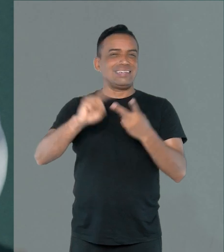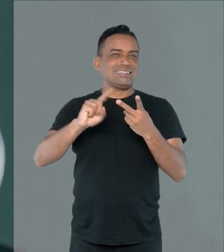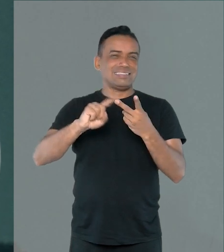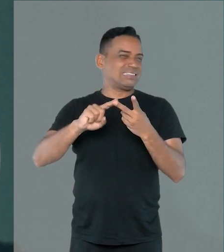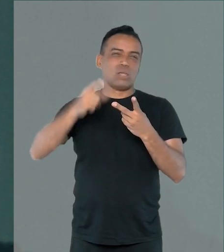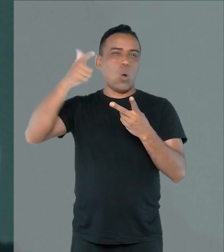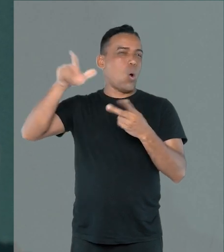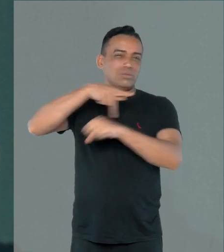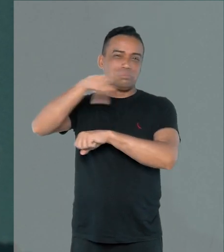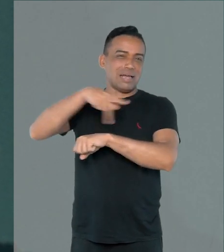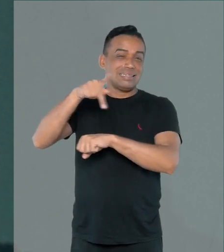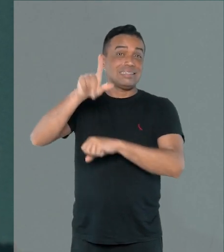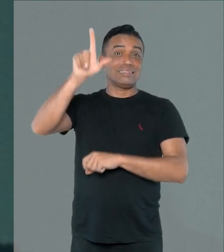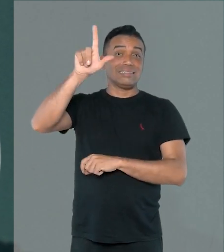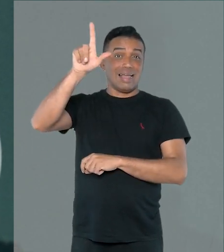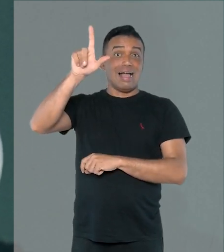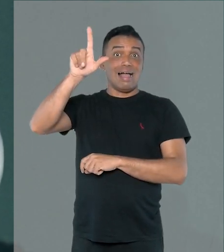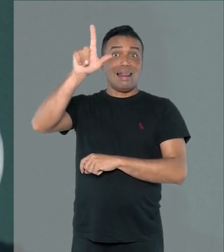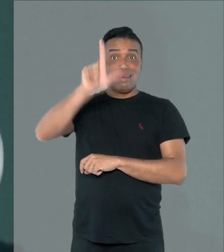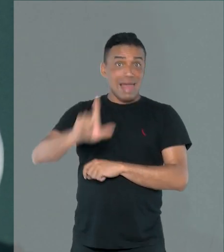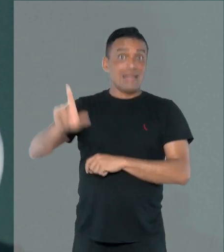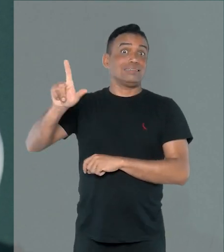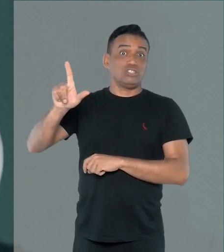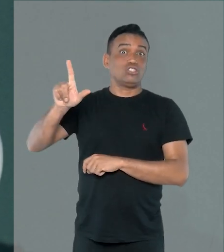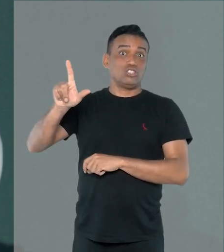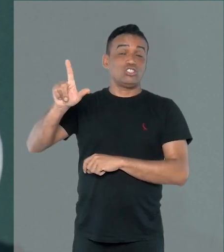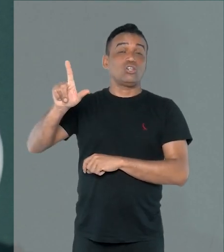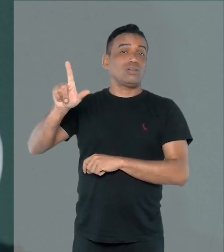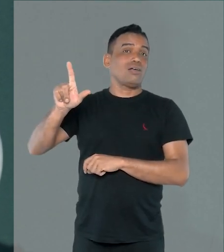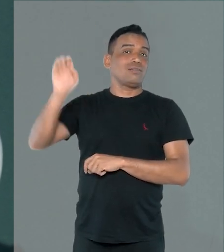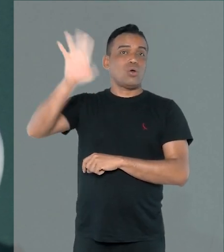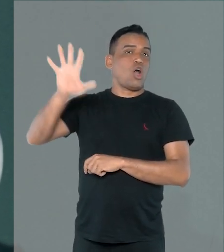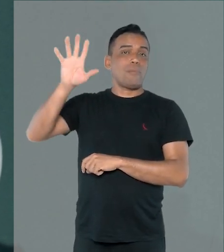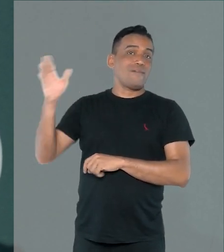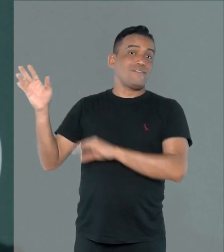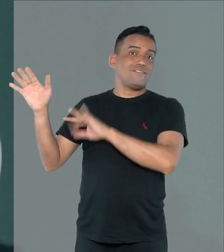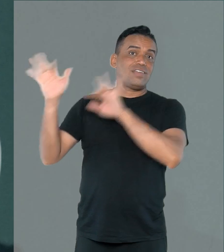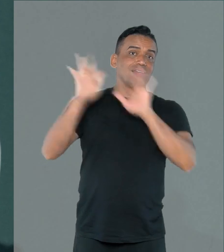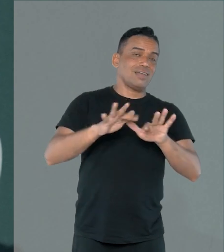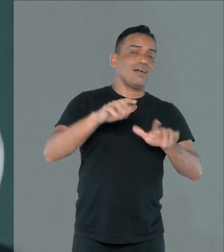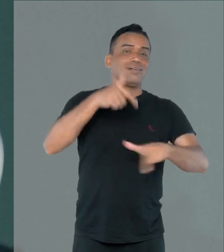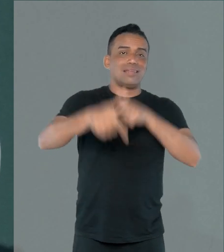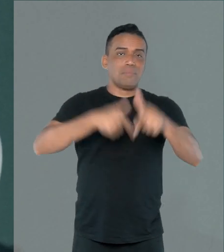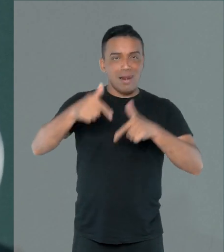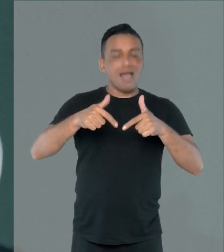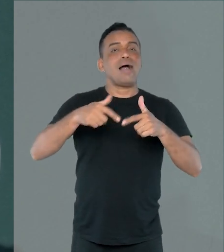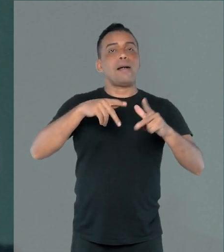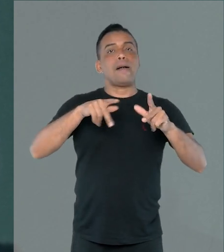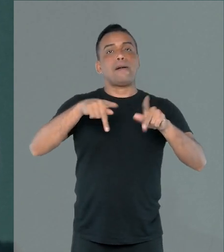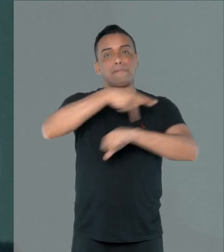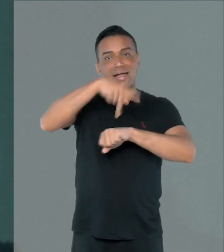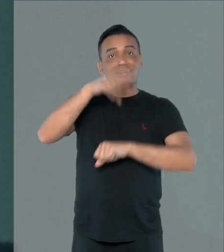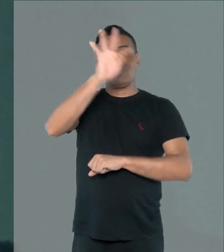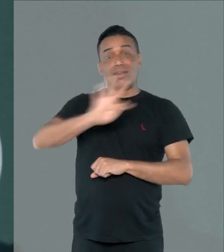trabalhar para os franceses. Óbvio que, quando estoura a Primeira Guerra, todo mundo é mandado de volta para o seu país para